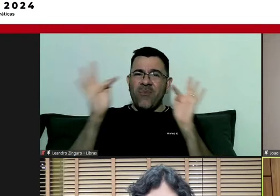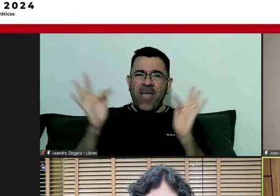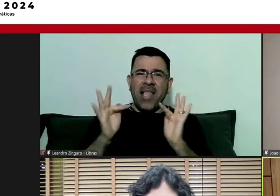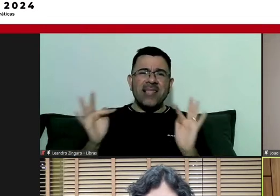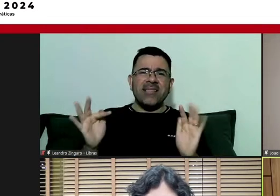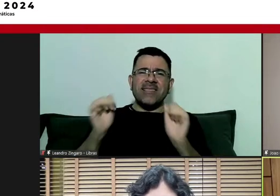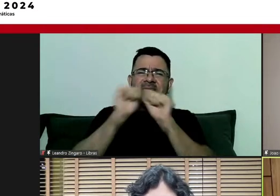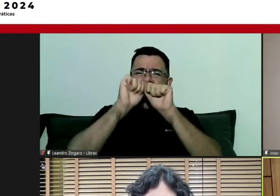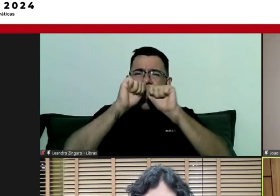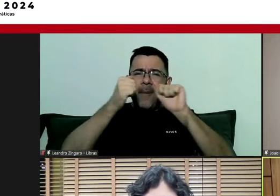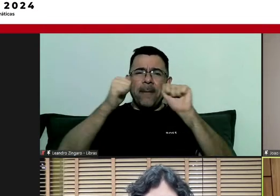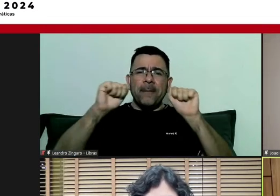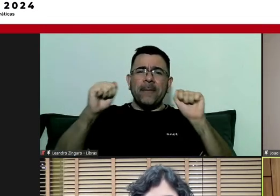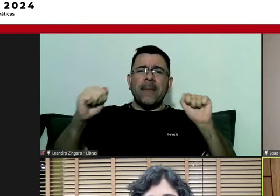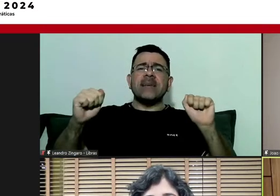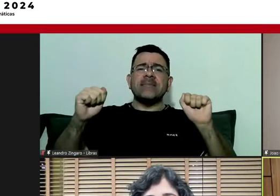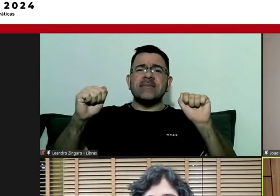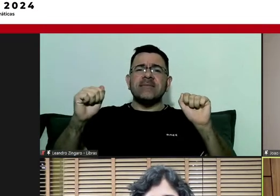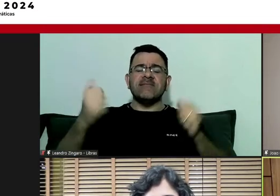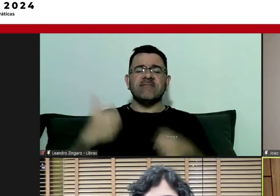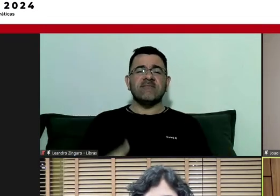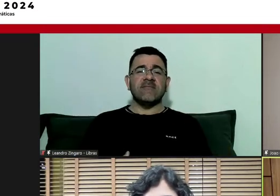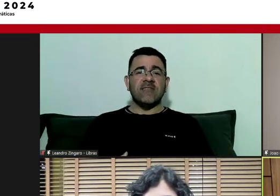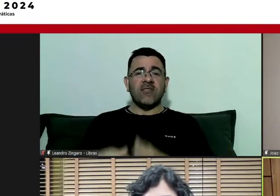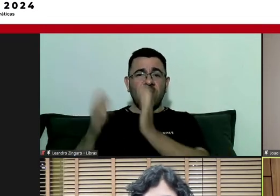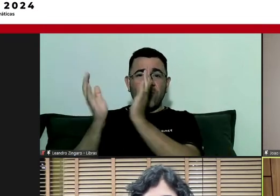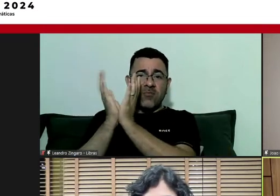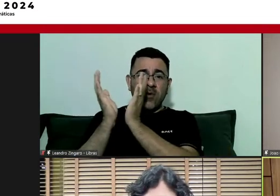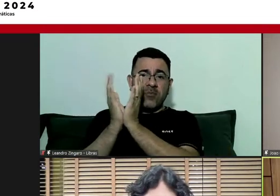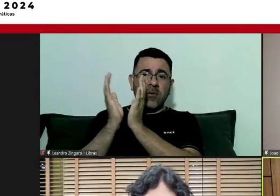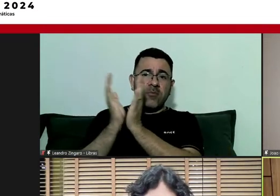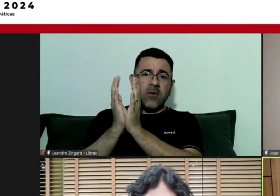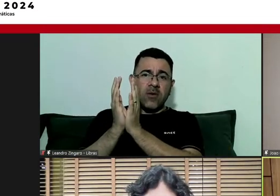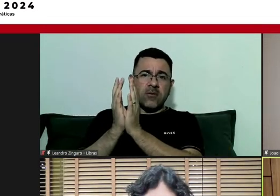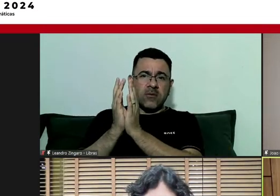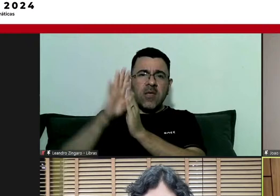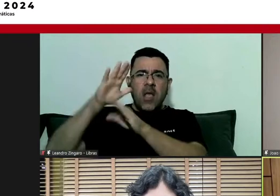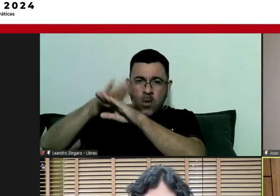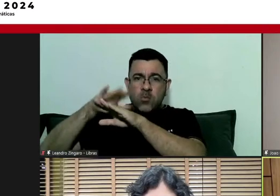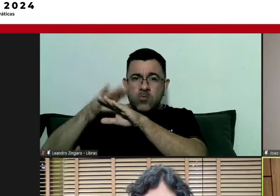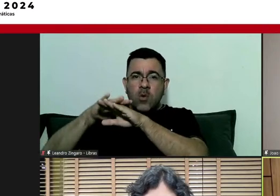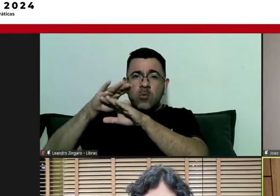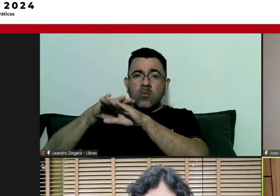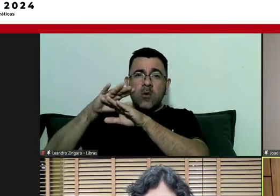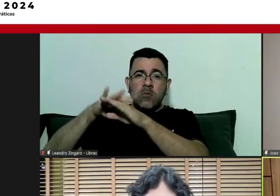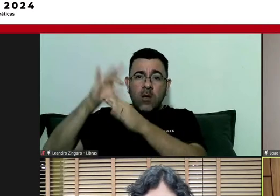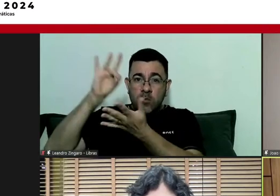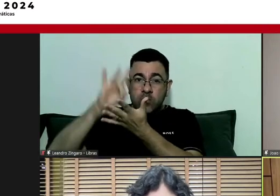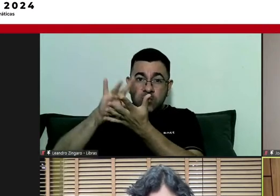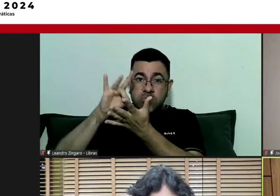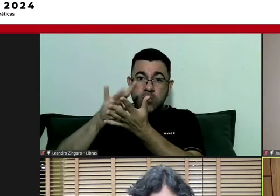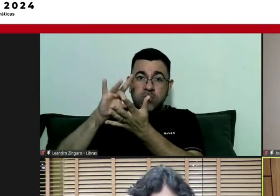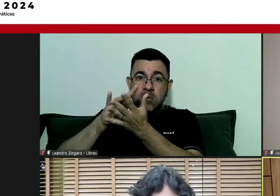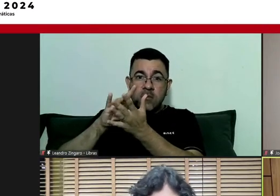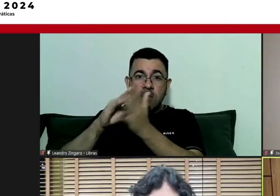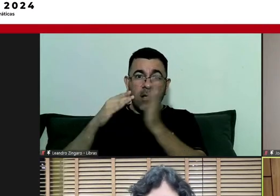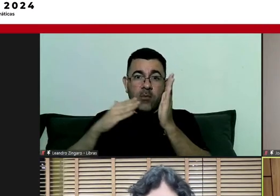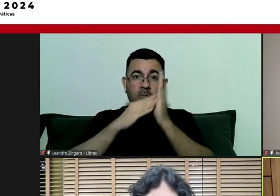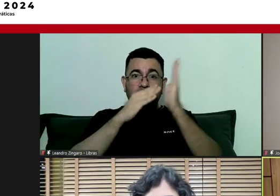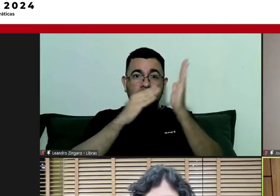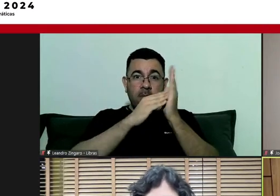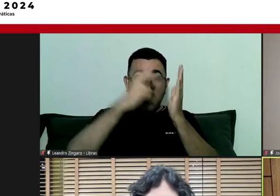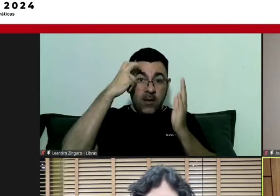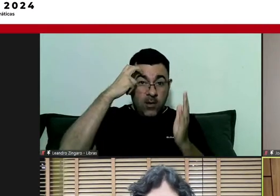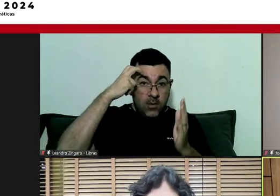ver que o nosso programa está sendo aplicado na prática numa cidade criativa como Recife